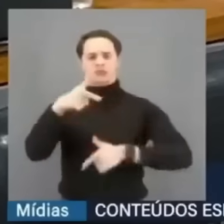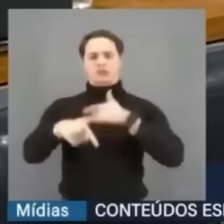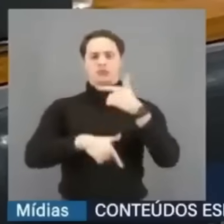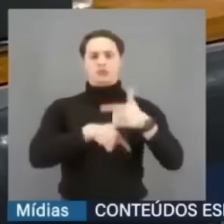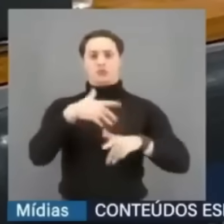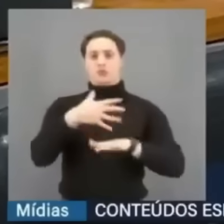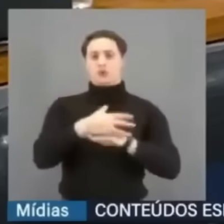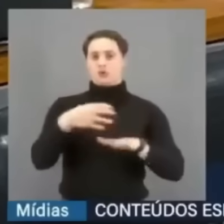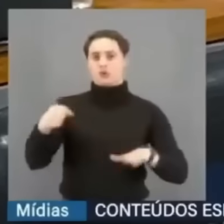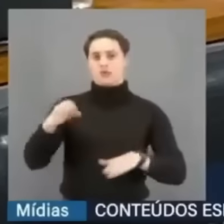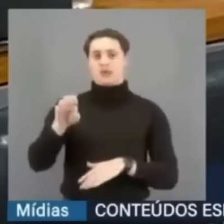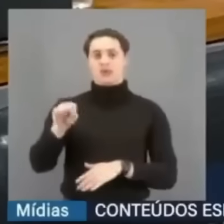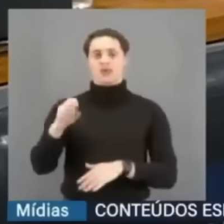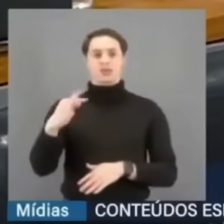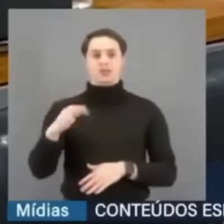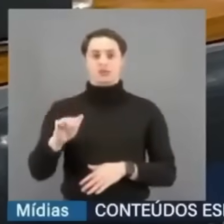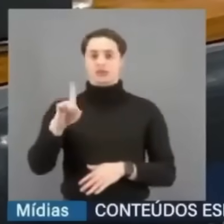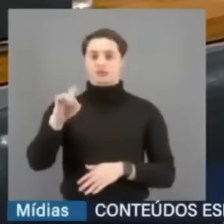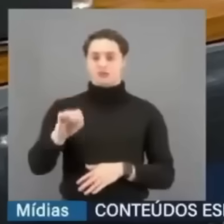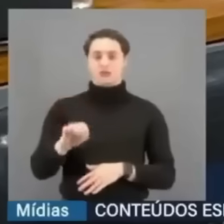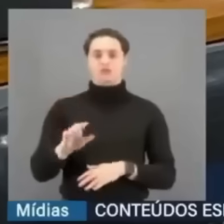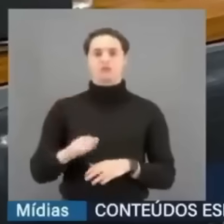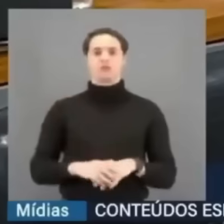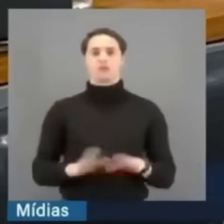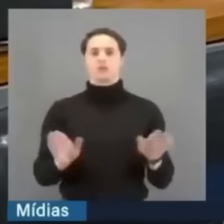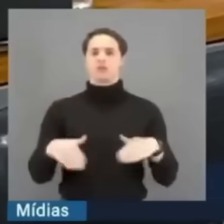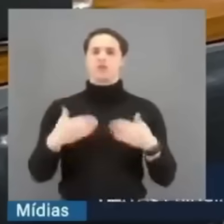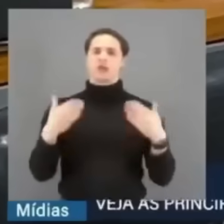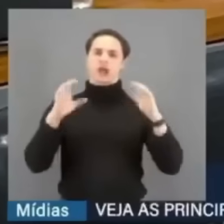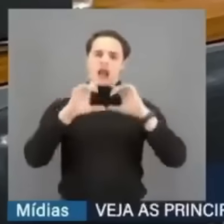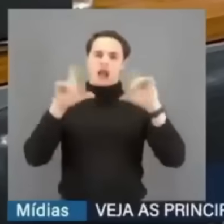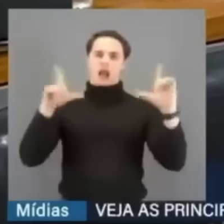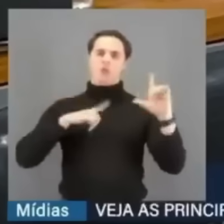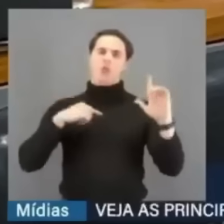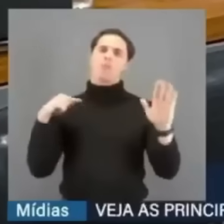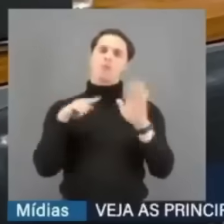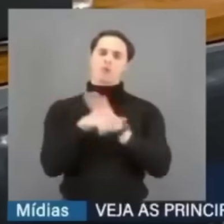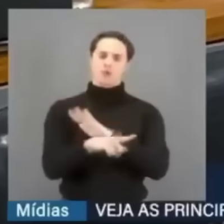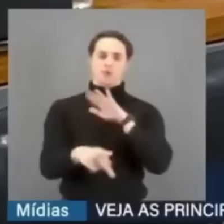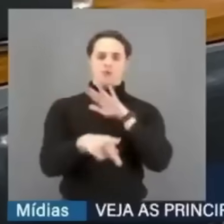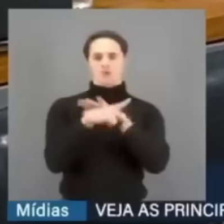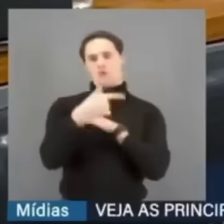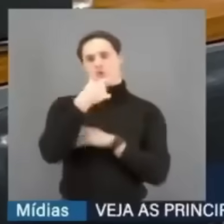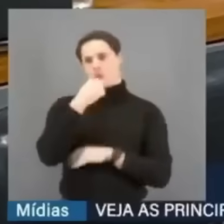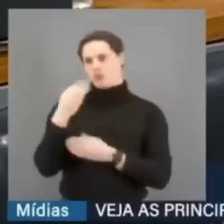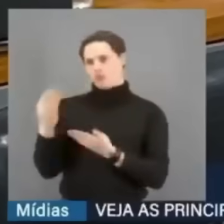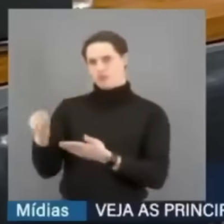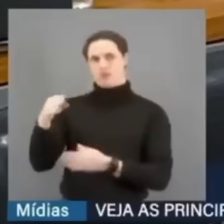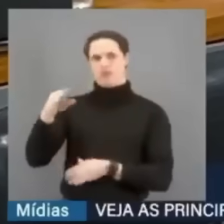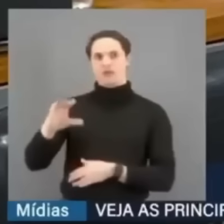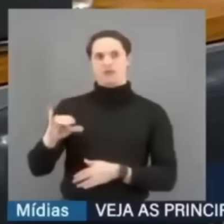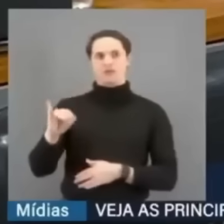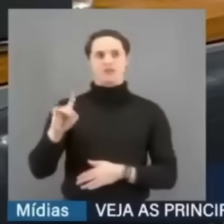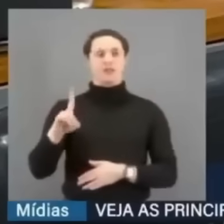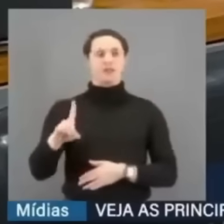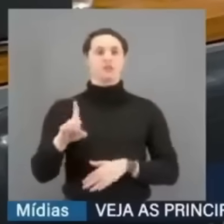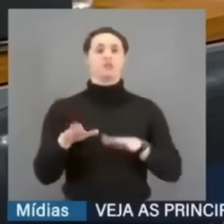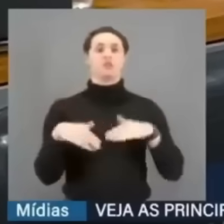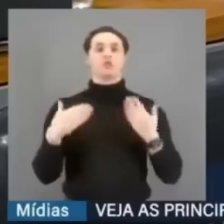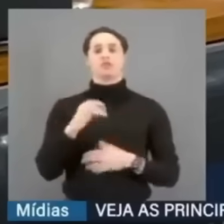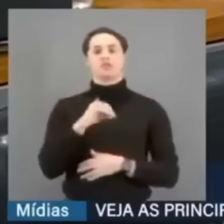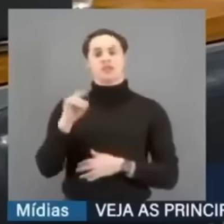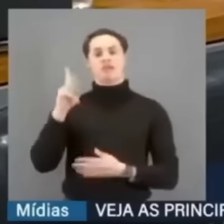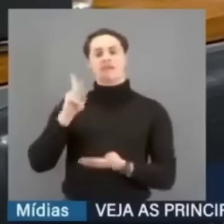um golpe de Estado. É claro que eu perguntaria ao Mauro César, se ele tivesse disposto, se isto